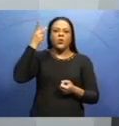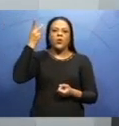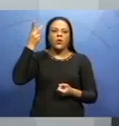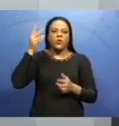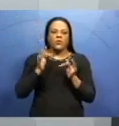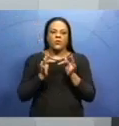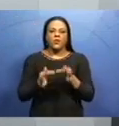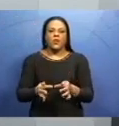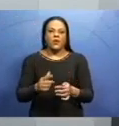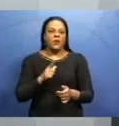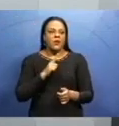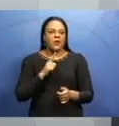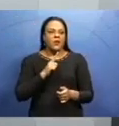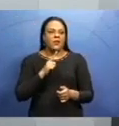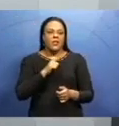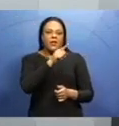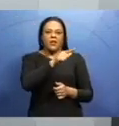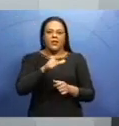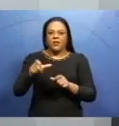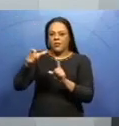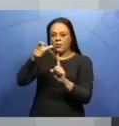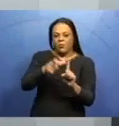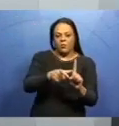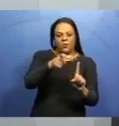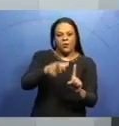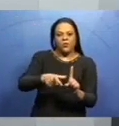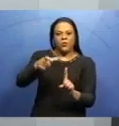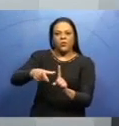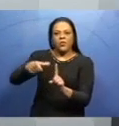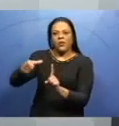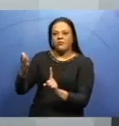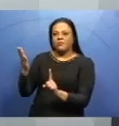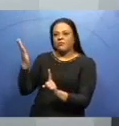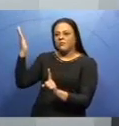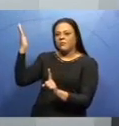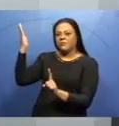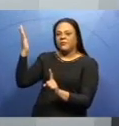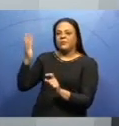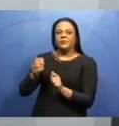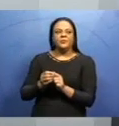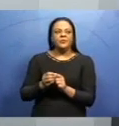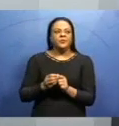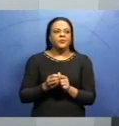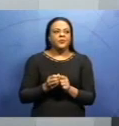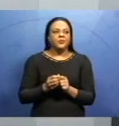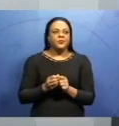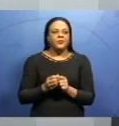Aqui temos alguns figurantes, alguns personagens.